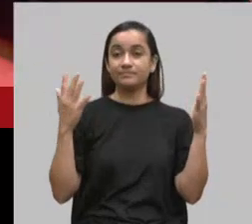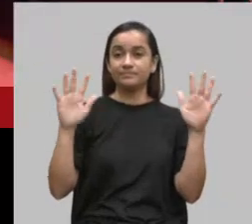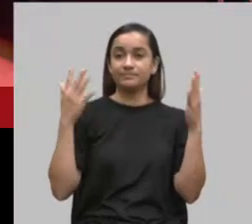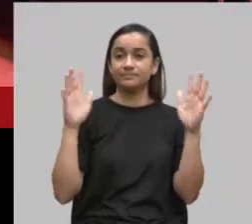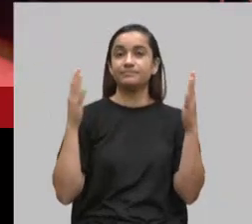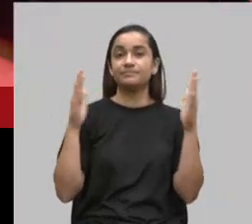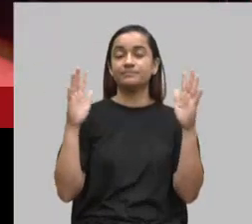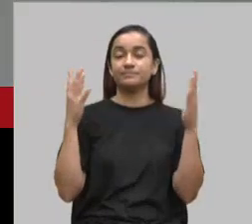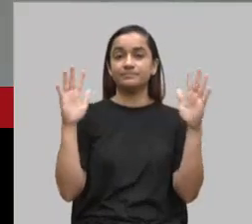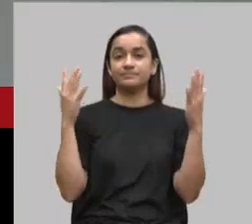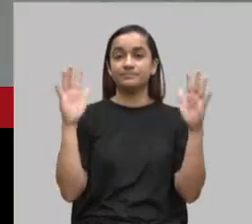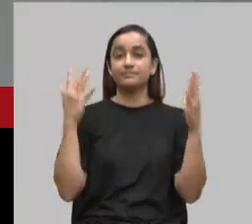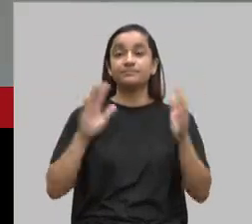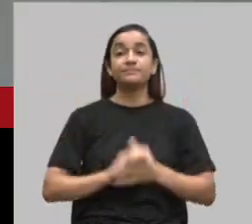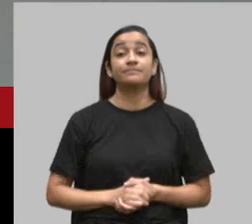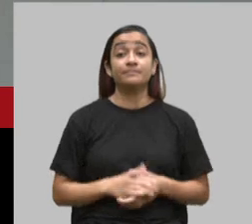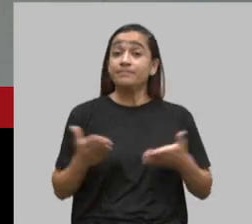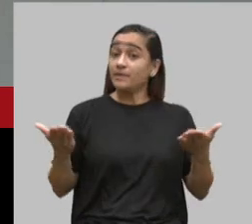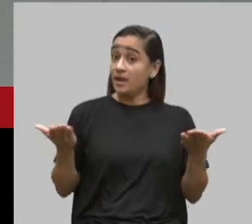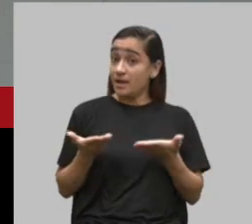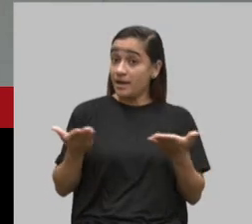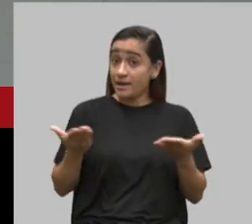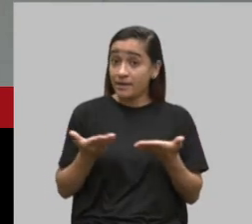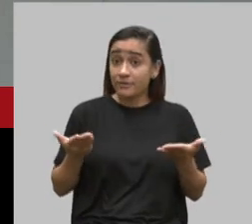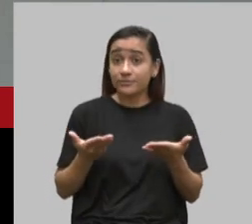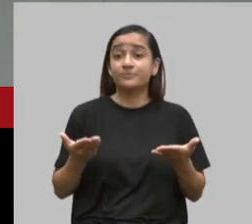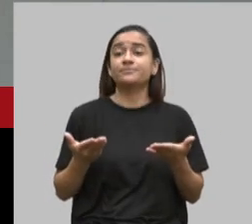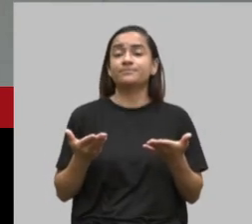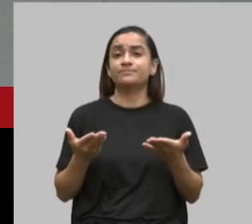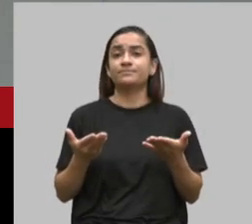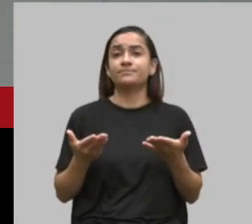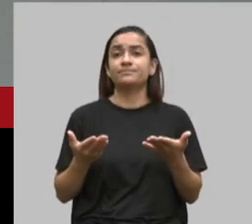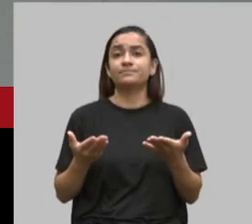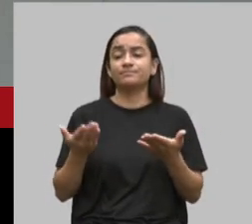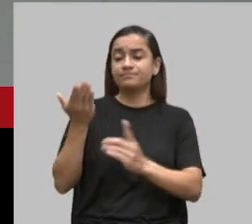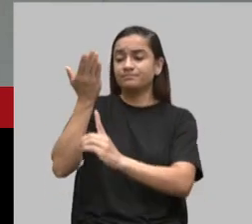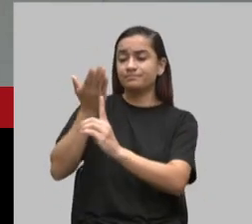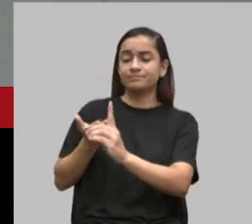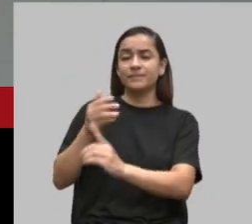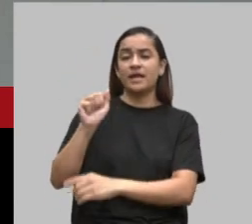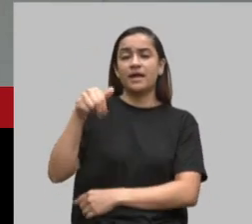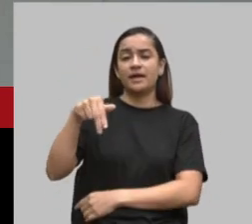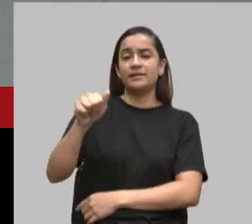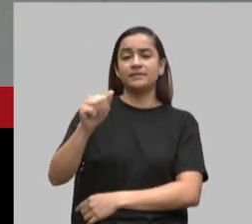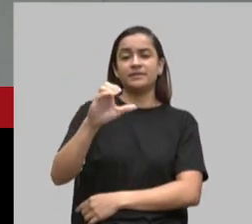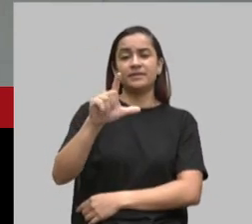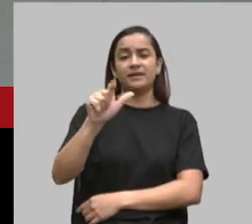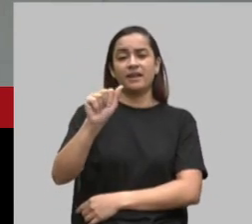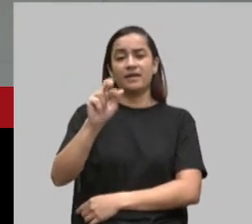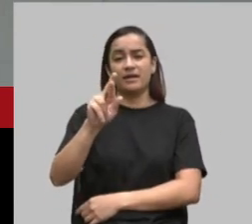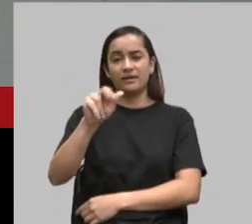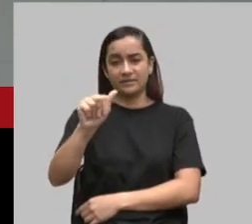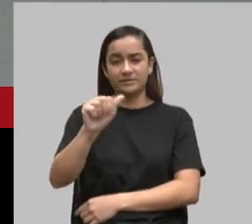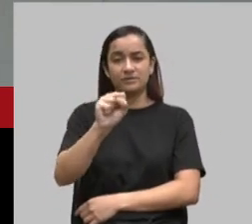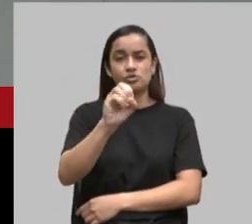dia e agora senhoras e senhores é a vez da Ana Clara Estevan de